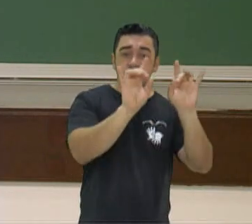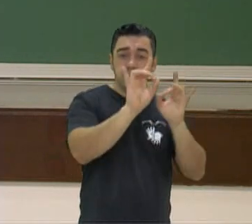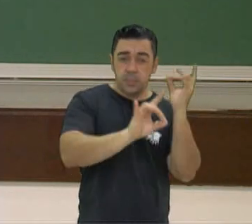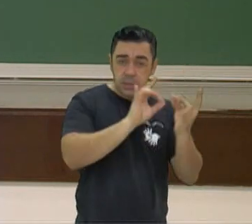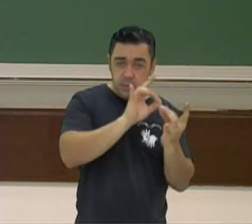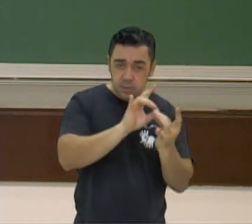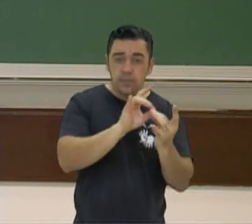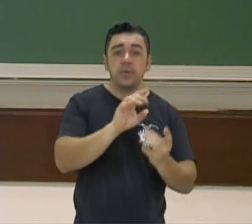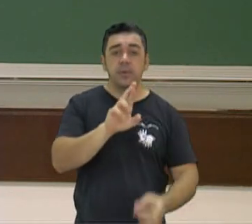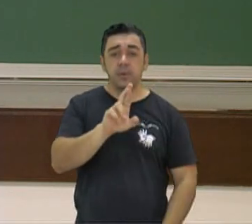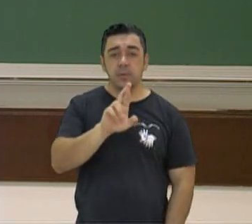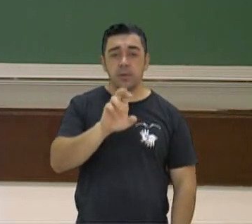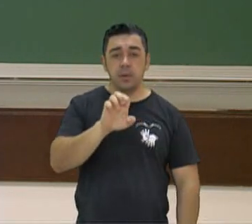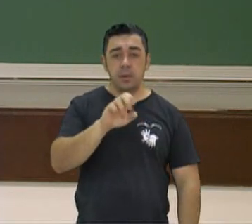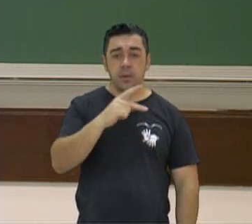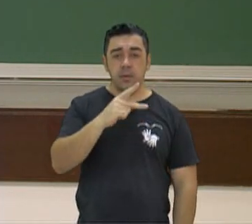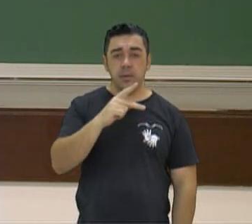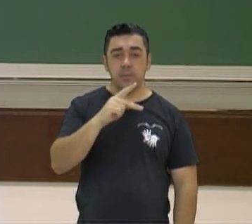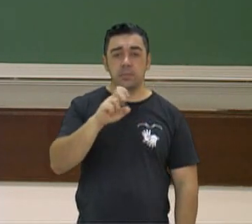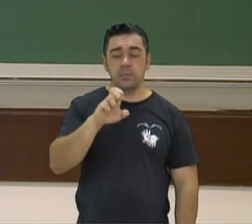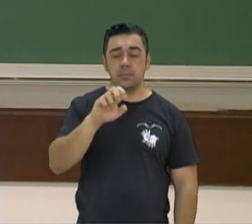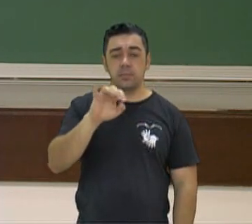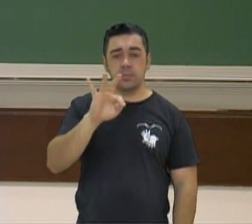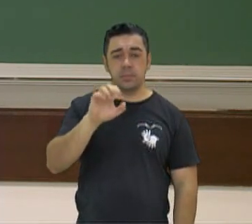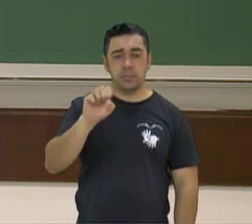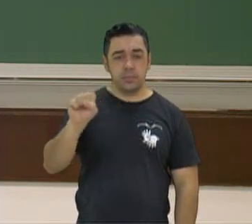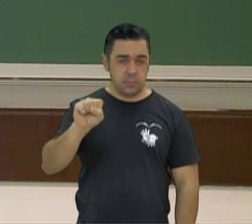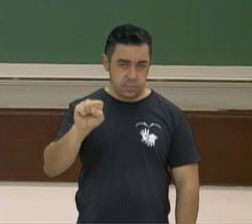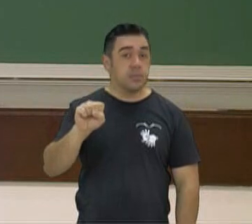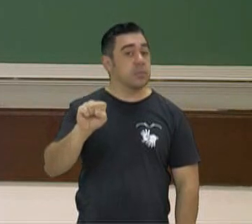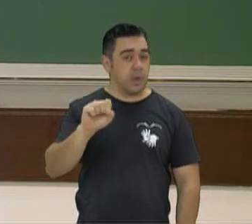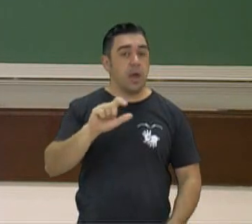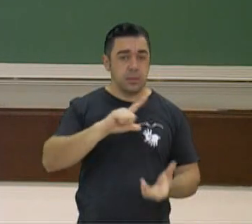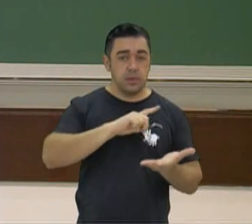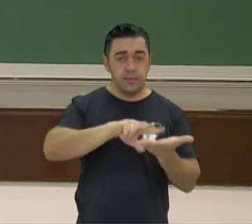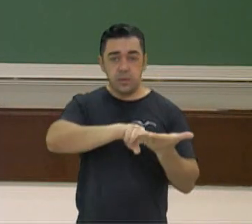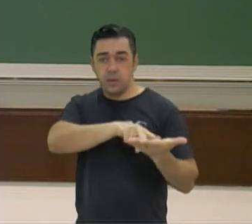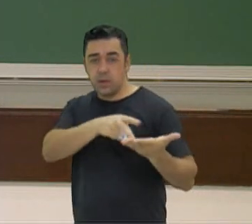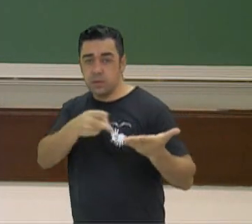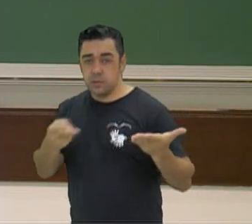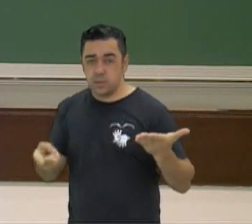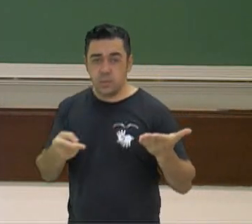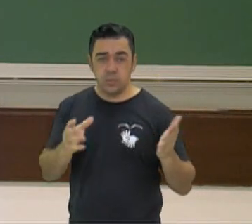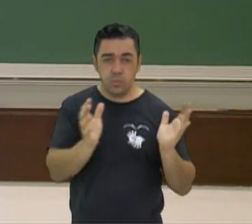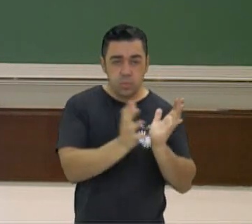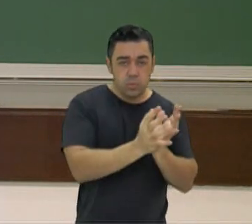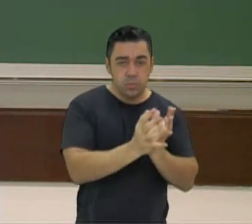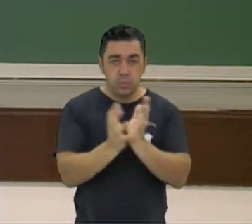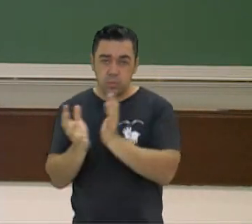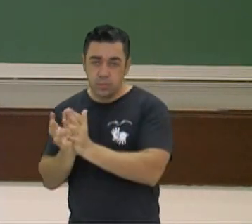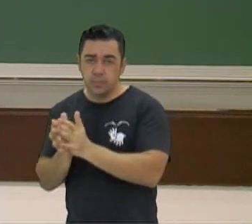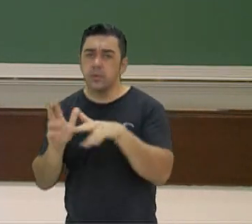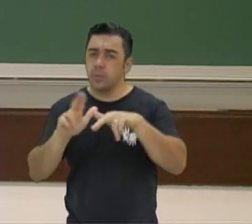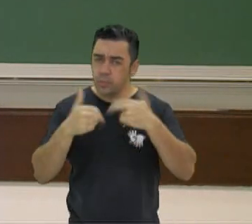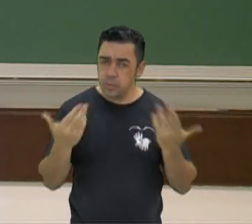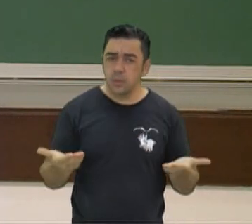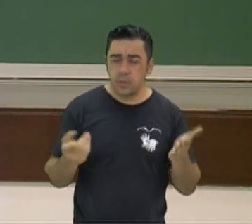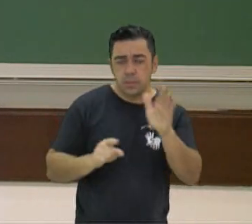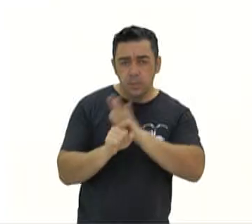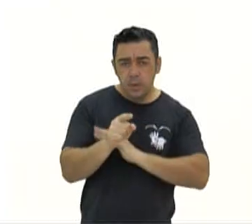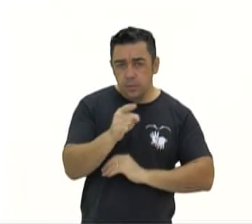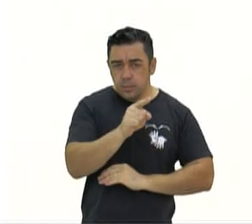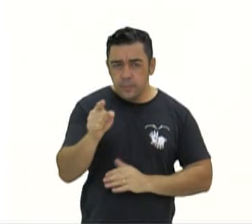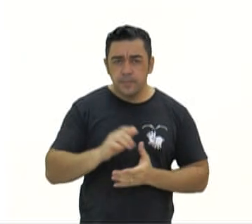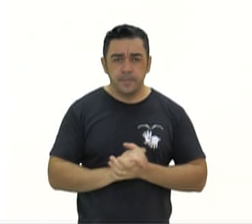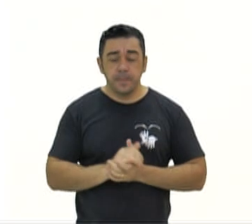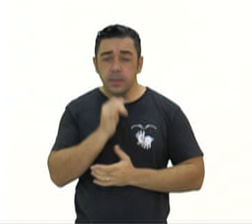esse fóssil está mostrando, então, essa transição entre um grupo e outro. É bem legal de ver aqui também. Então, sobre isso, vamos para mais um quiz.